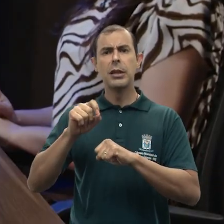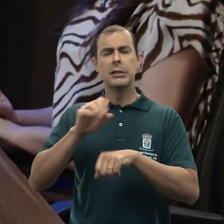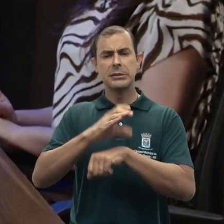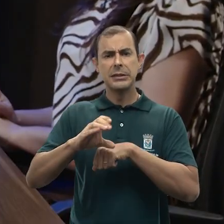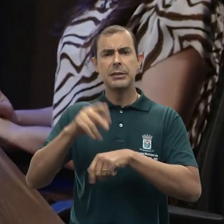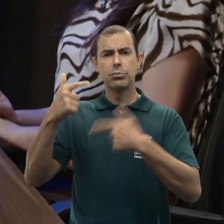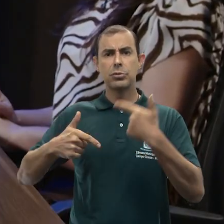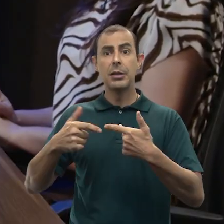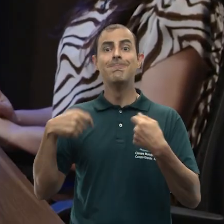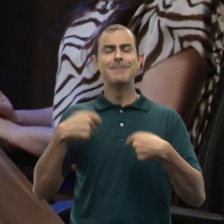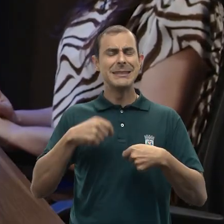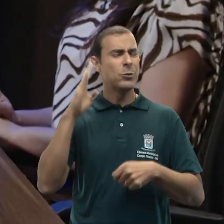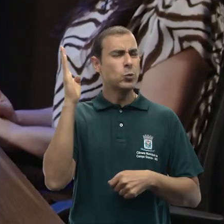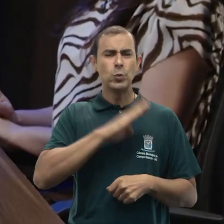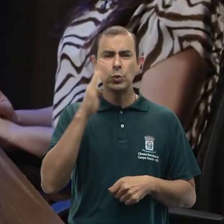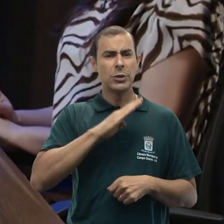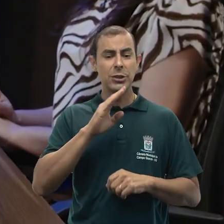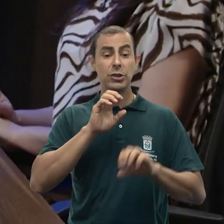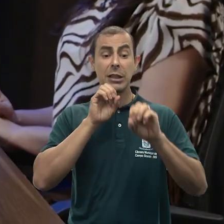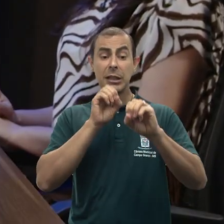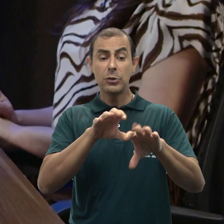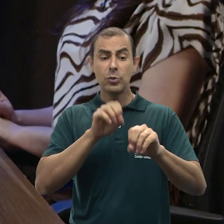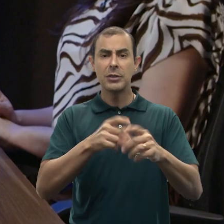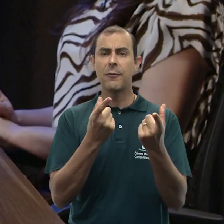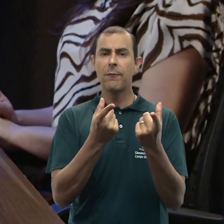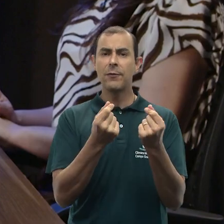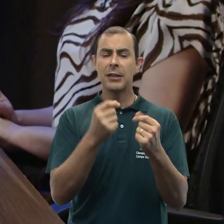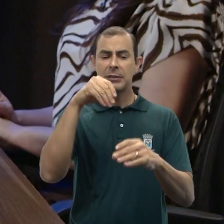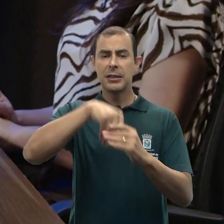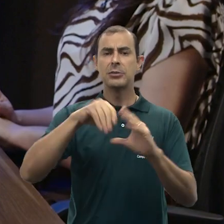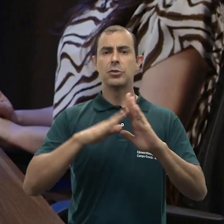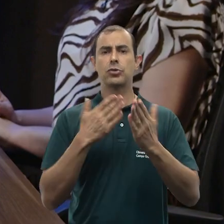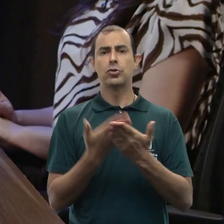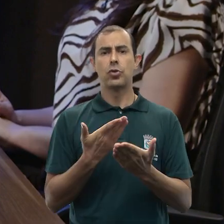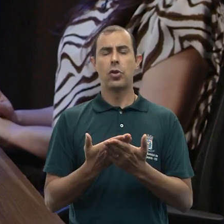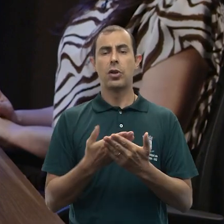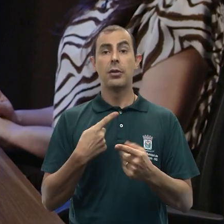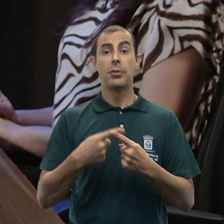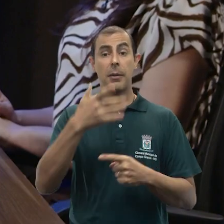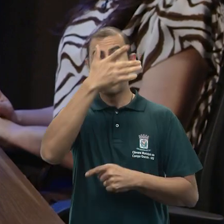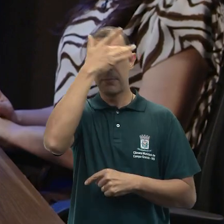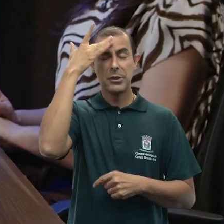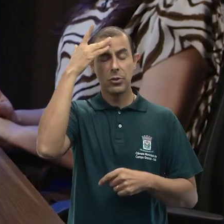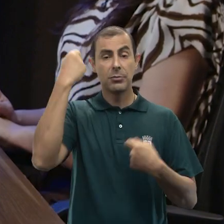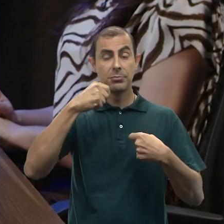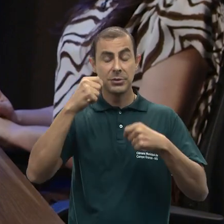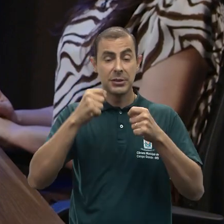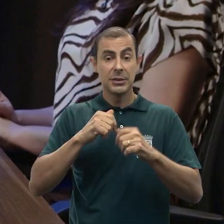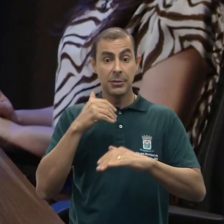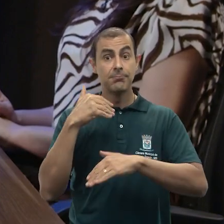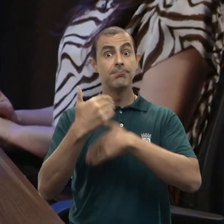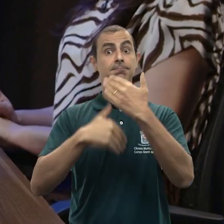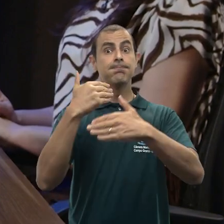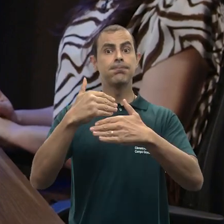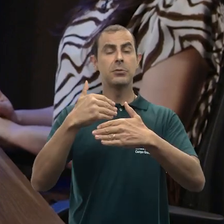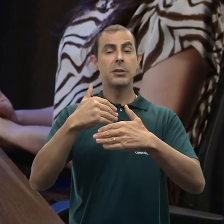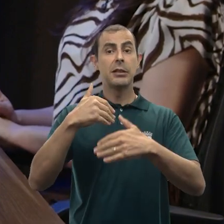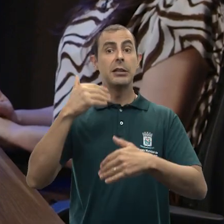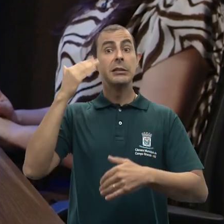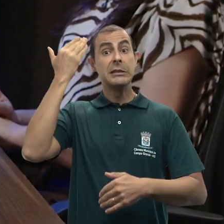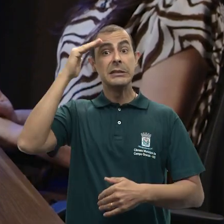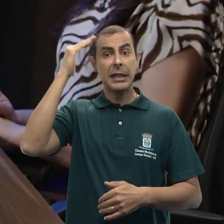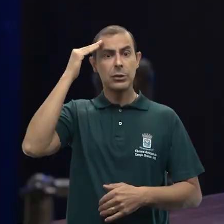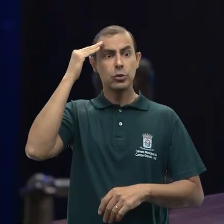educação financeira com urgência dentro das escolas para que as pessoas cresçam com um mínimo de noção sobre o que é